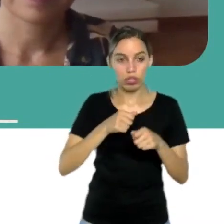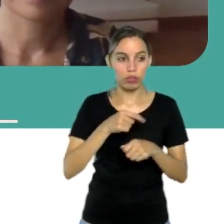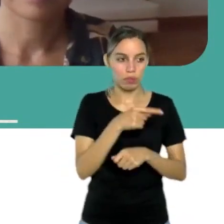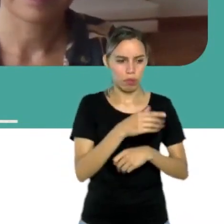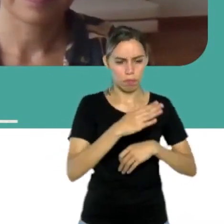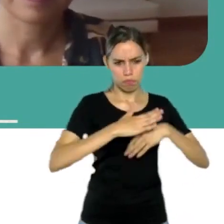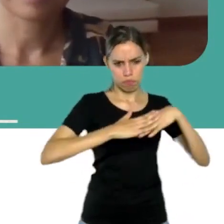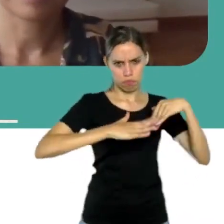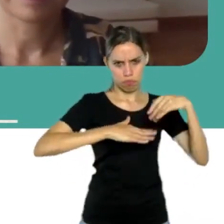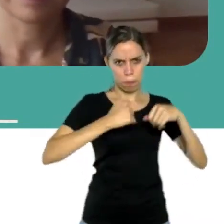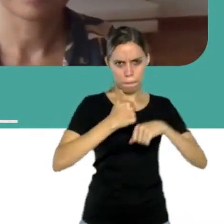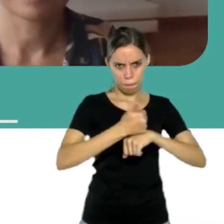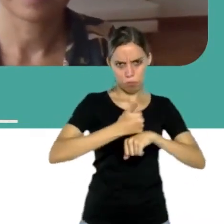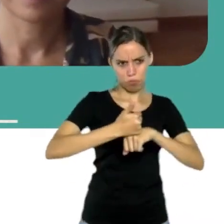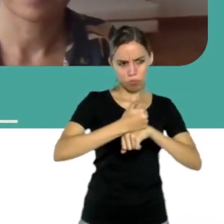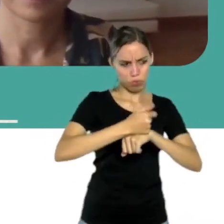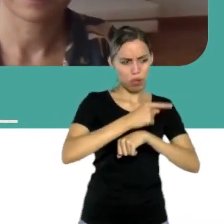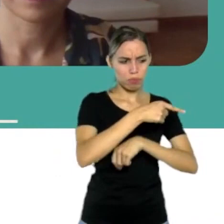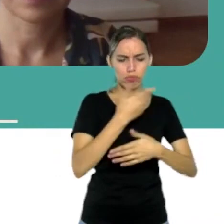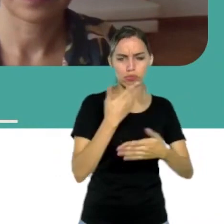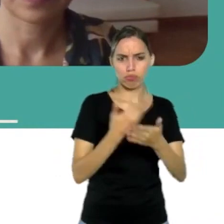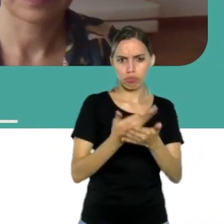estudando também já,